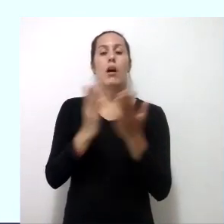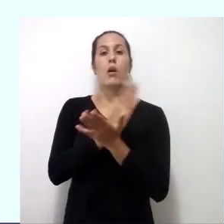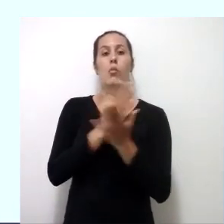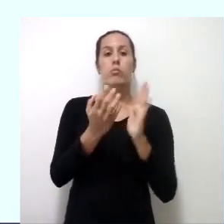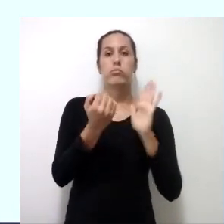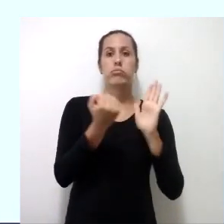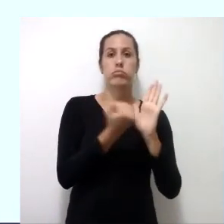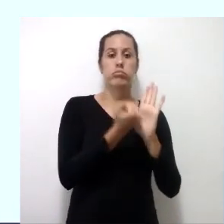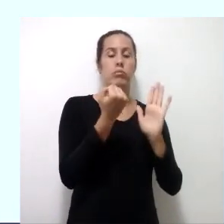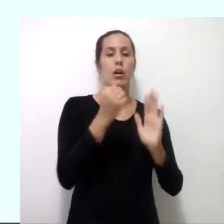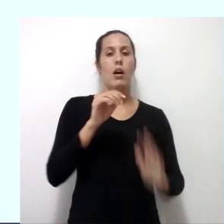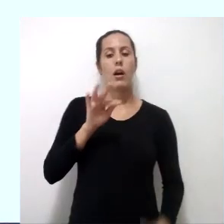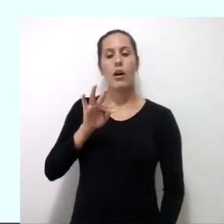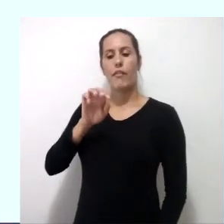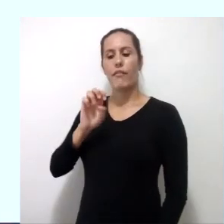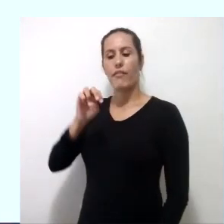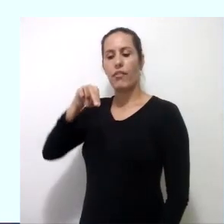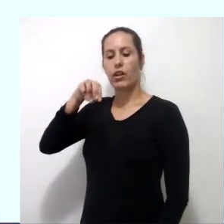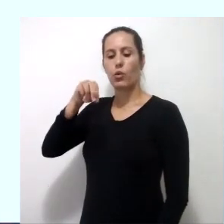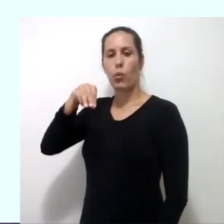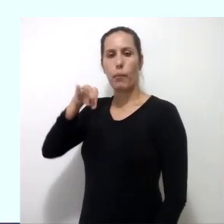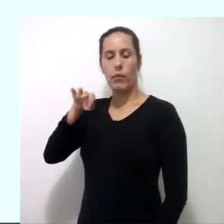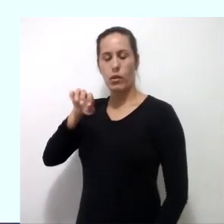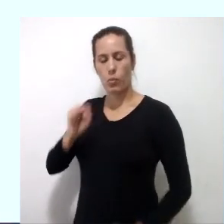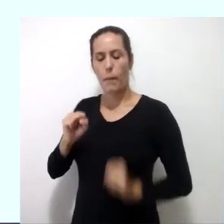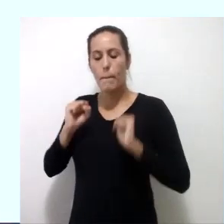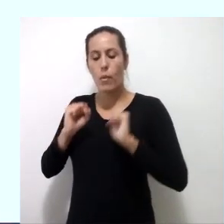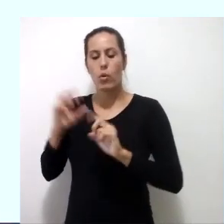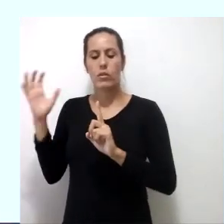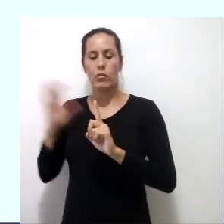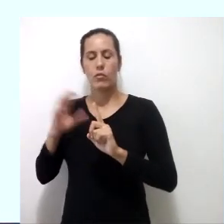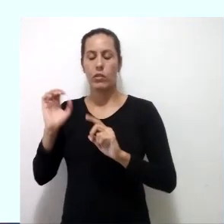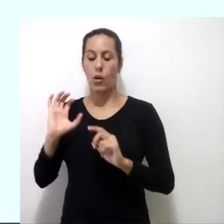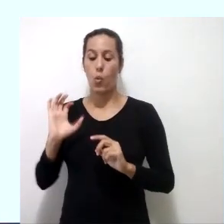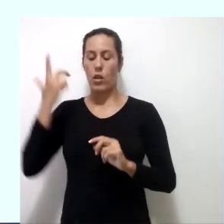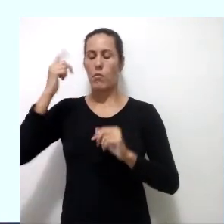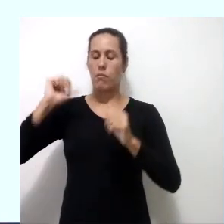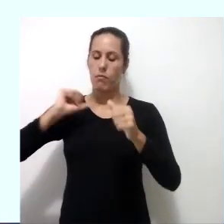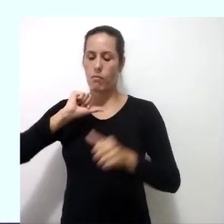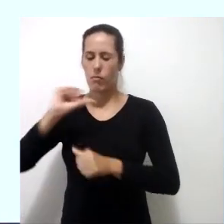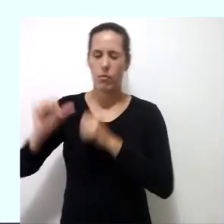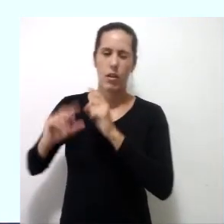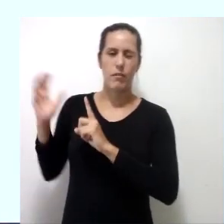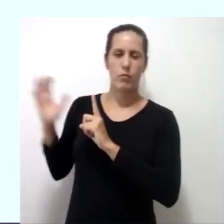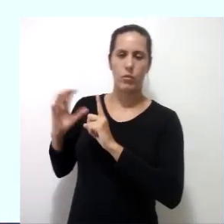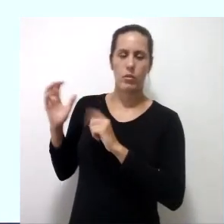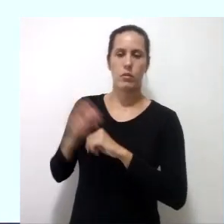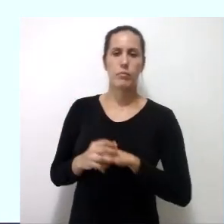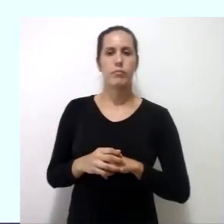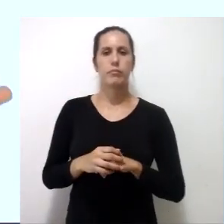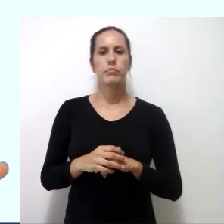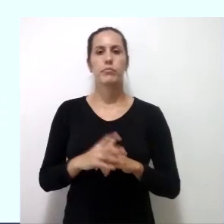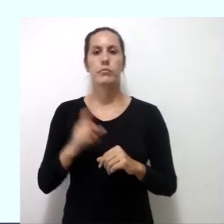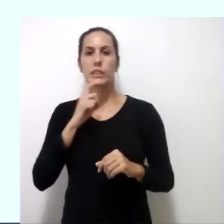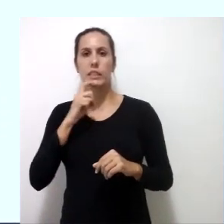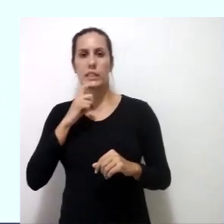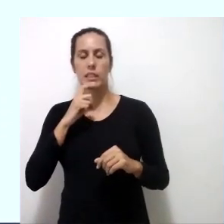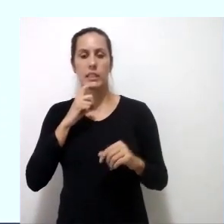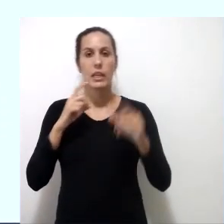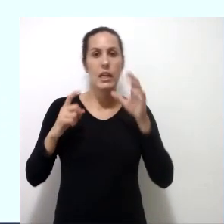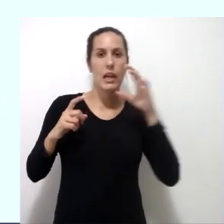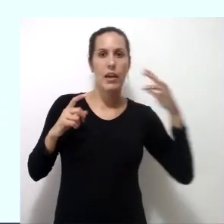vão alterar o nosso clima, né? Esses fenômenos em relação à questão de frente